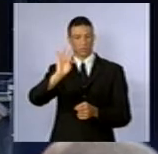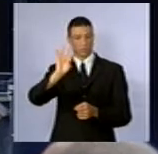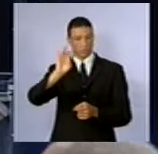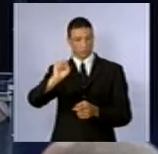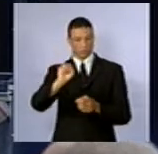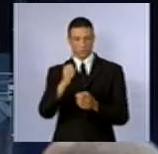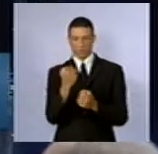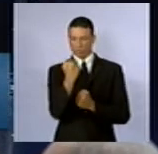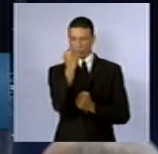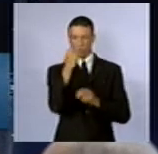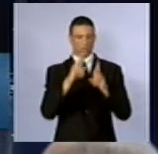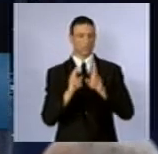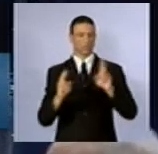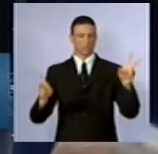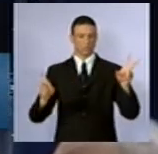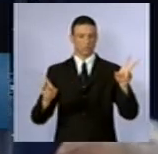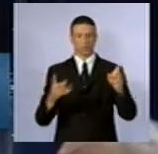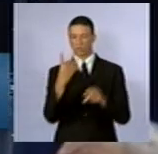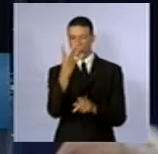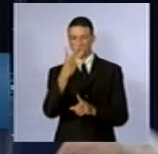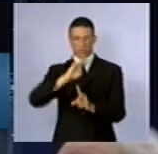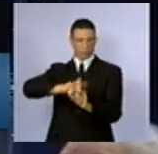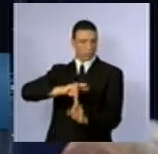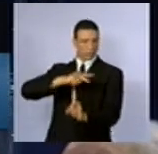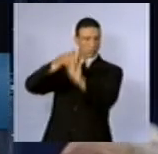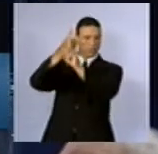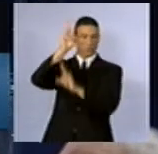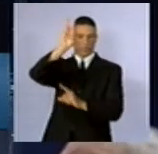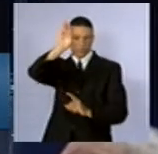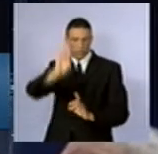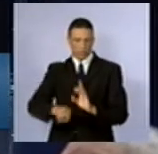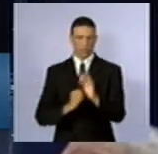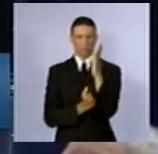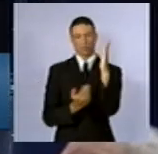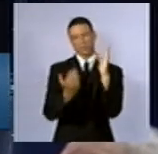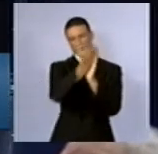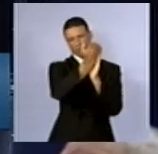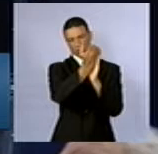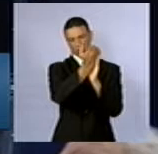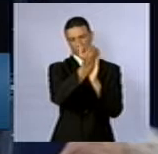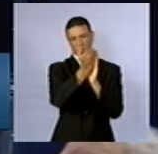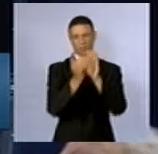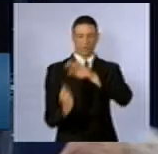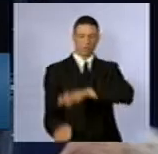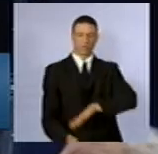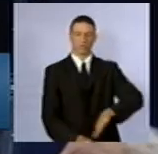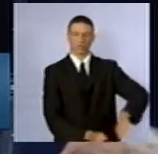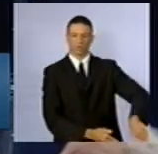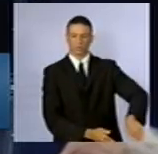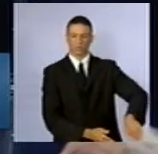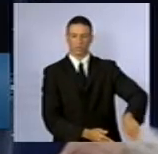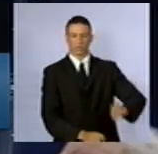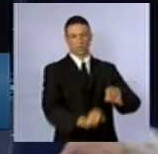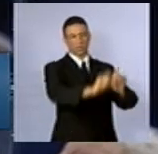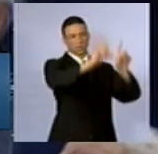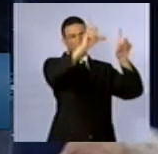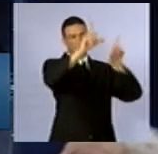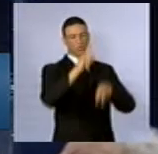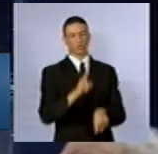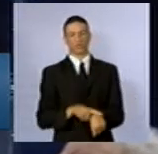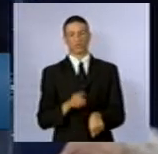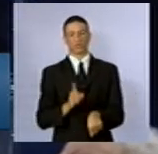Mas também, no caso, uma redução de 4 vezes, no caso, 230 mil volts. Considerando agora uma adequação com o tempo, ou seja, eu tenho tempo para